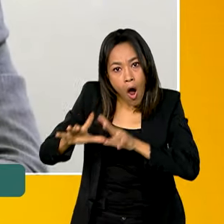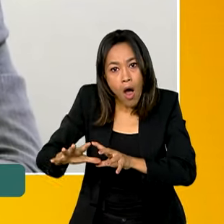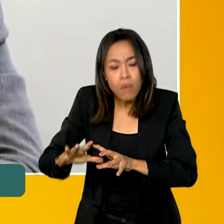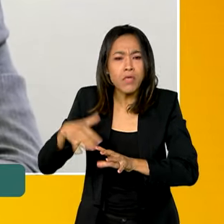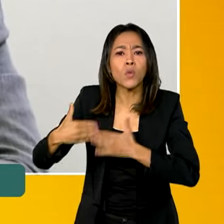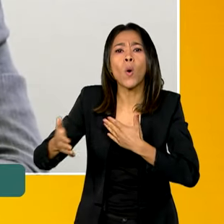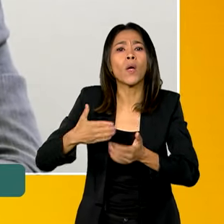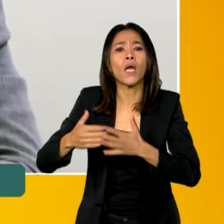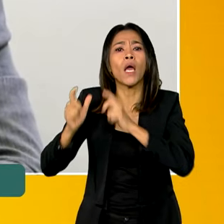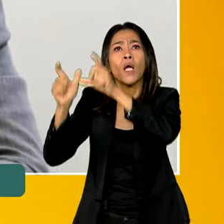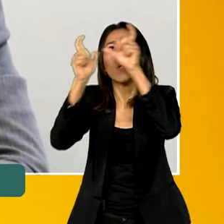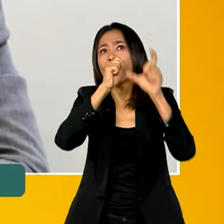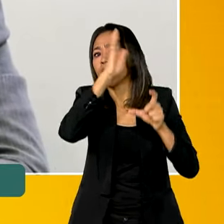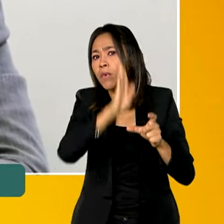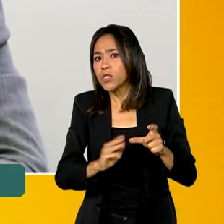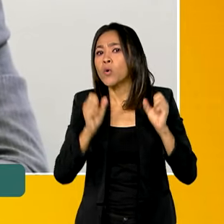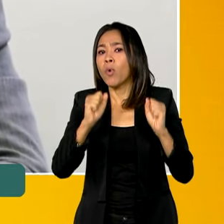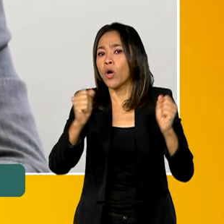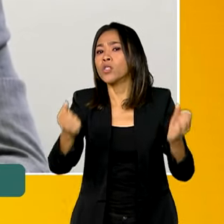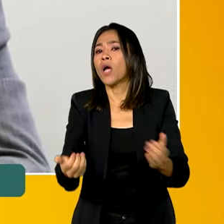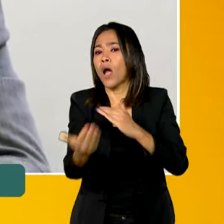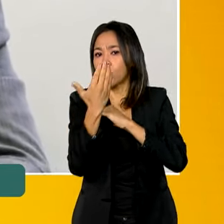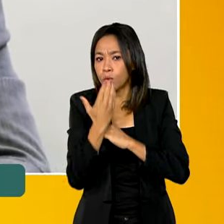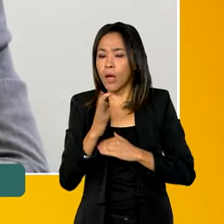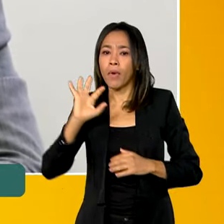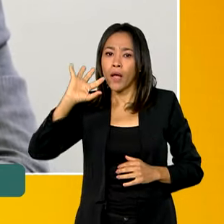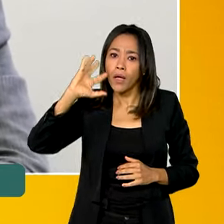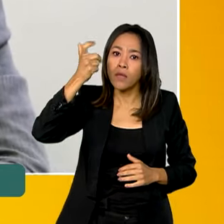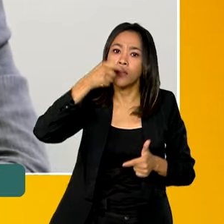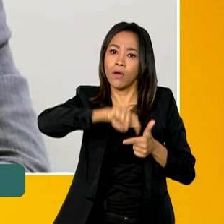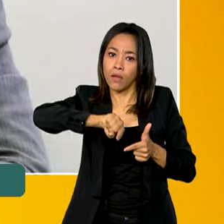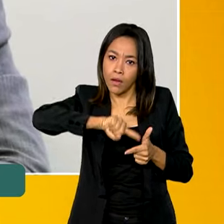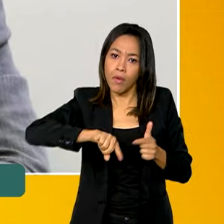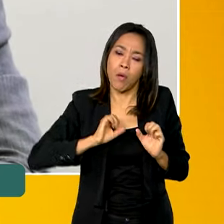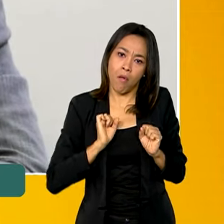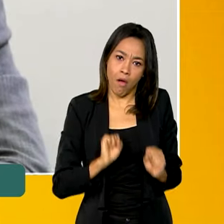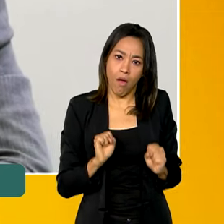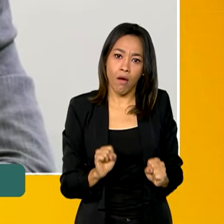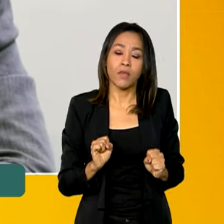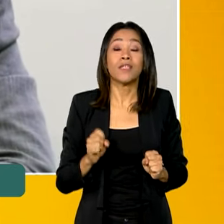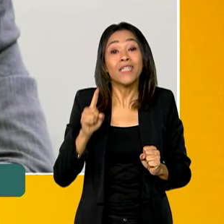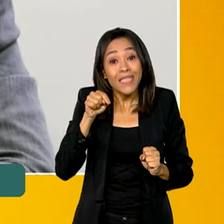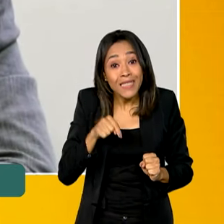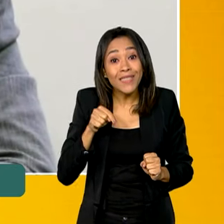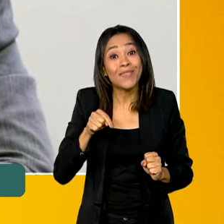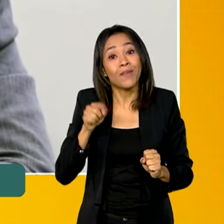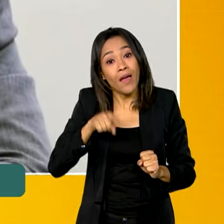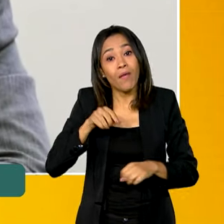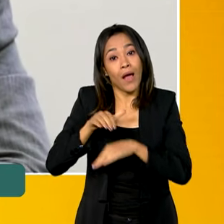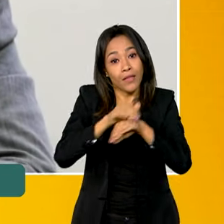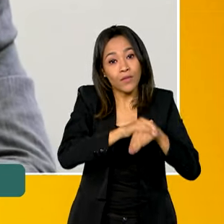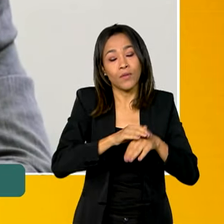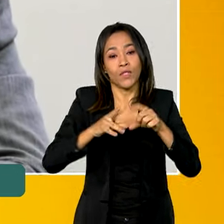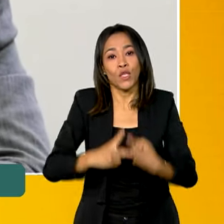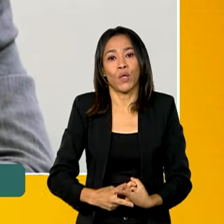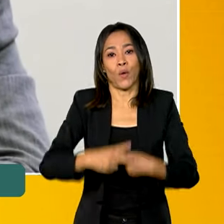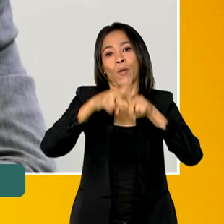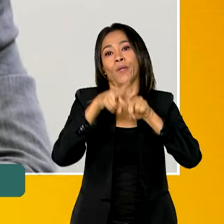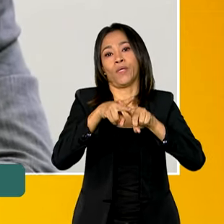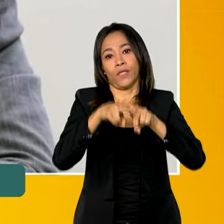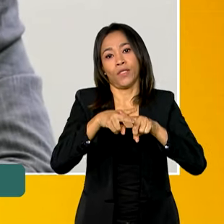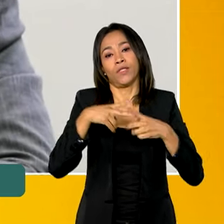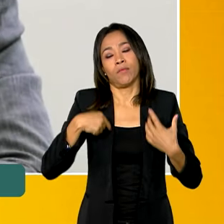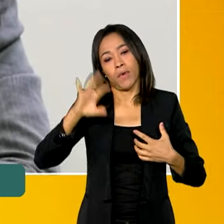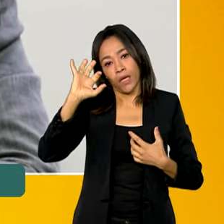de qualquer lugar do Brasil Então isso é mais uma medida que a corrige Ou pelo menos eh trata